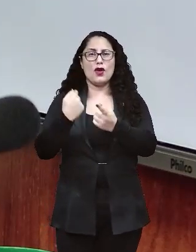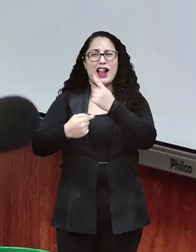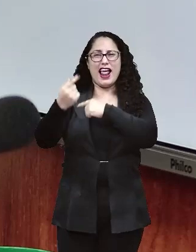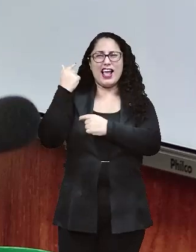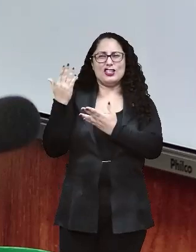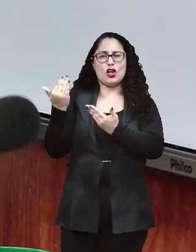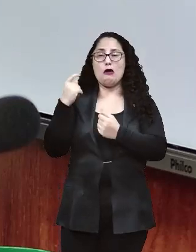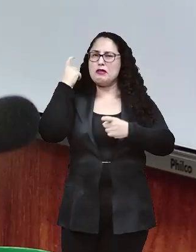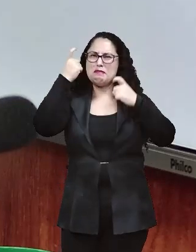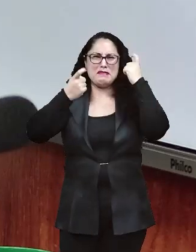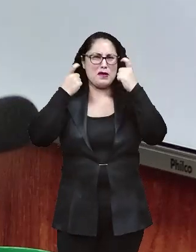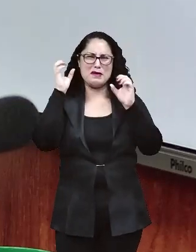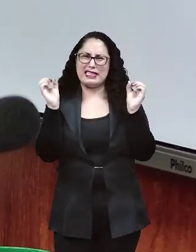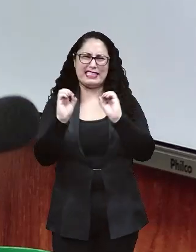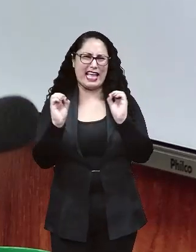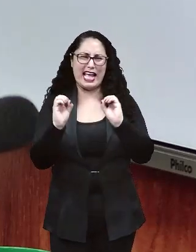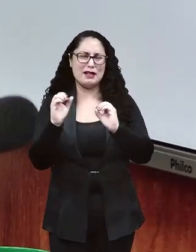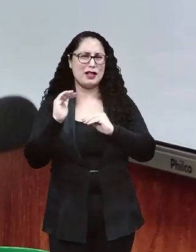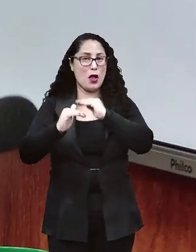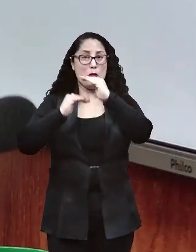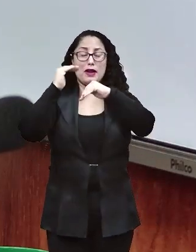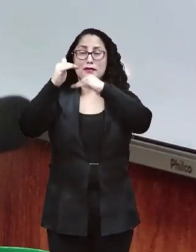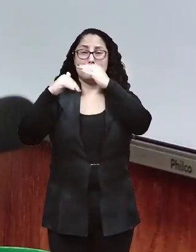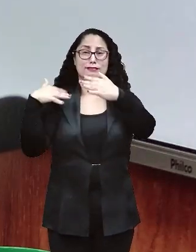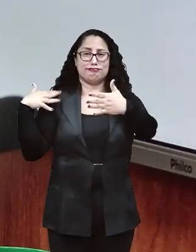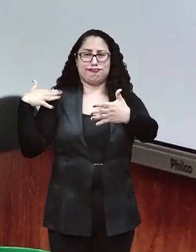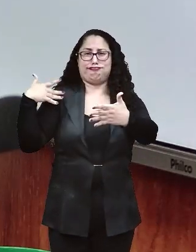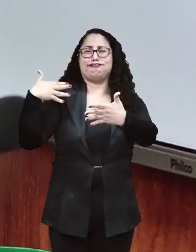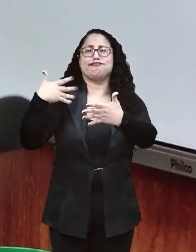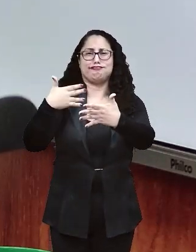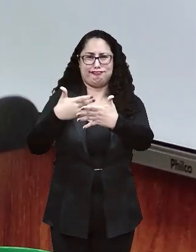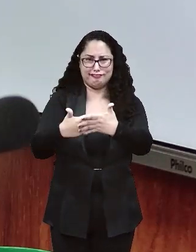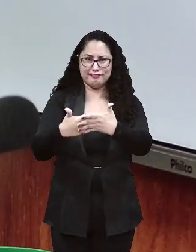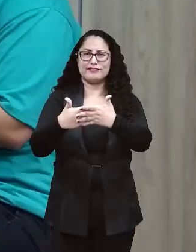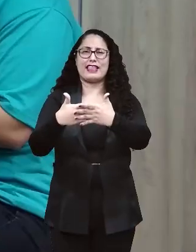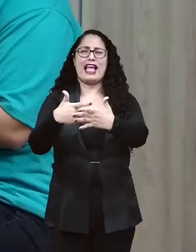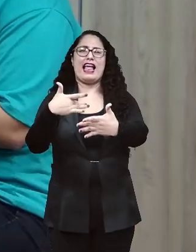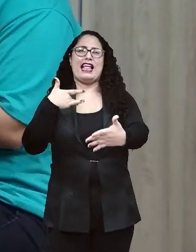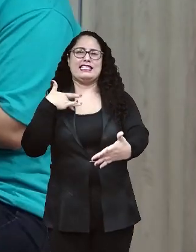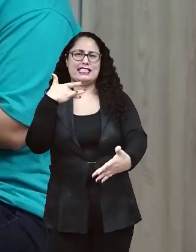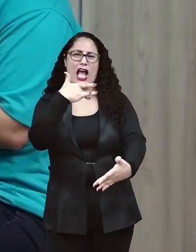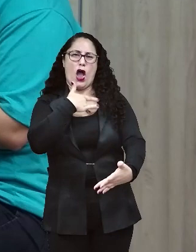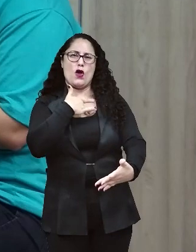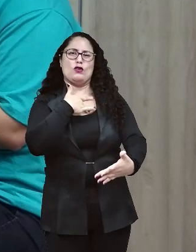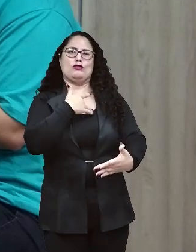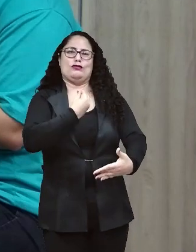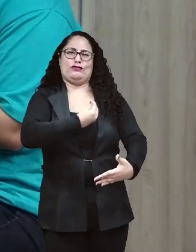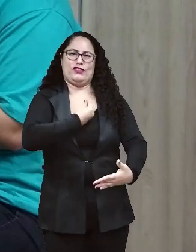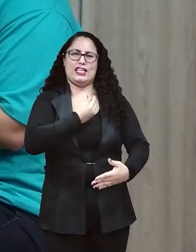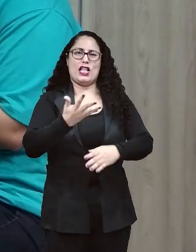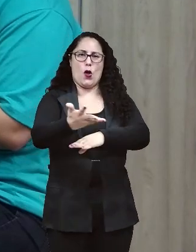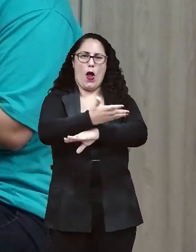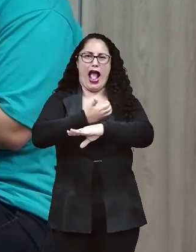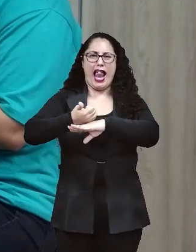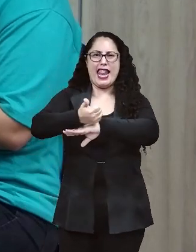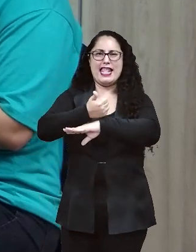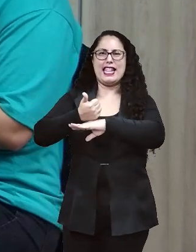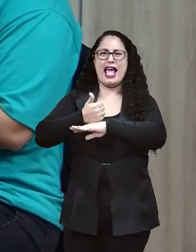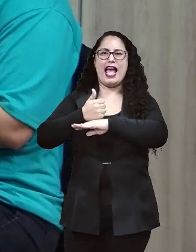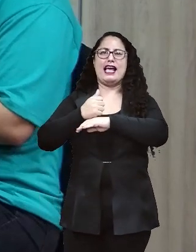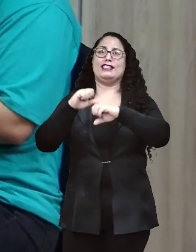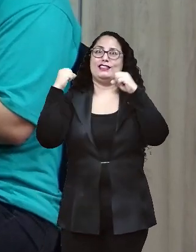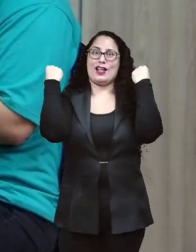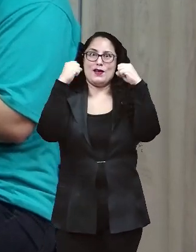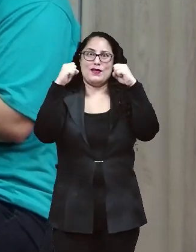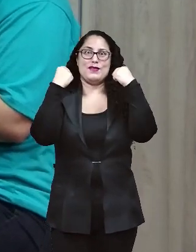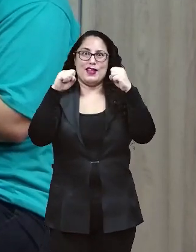vezes a gente não se preocupa tanto com isso, mas é um processo que envolve a saúde, né, o bem-estar, a qualidade de vida, a atividade física,